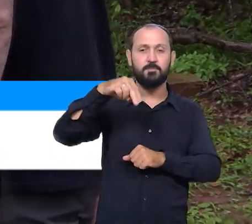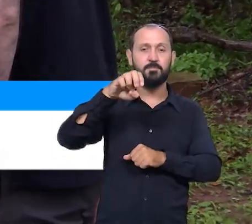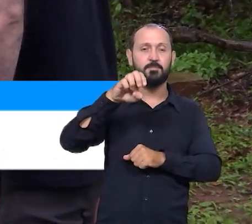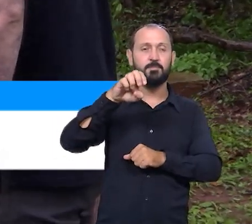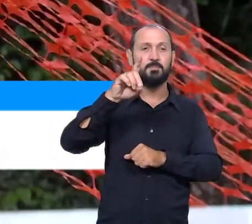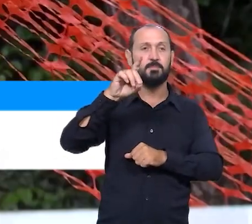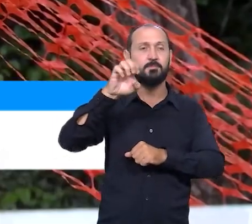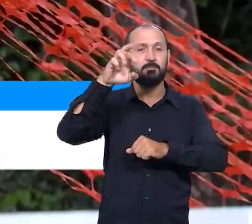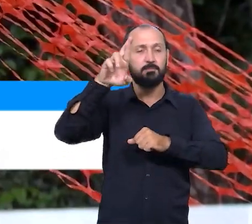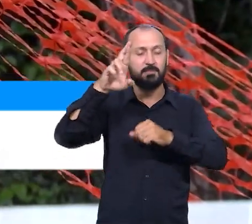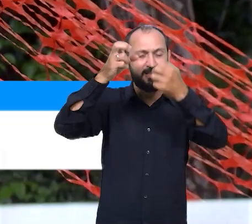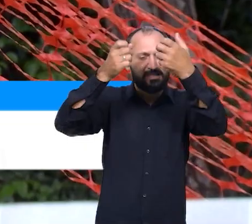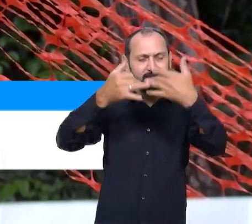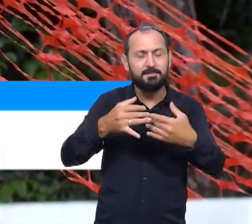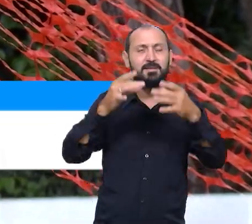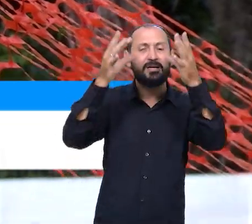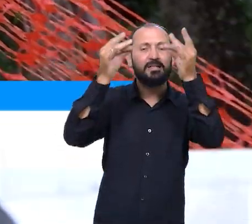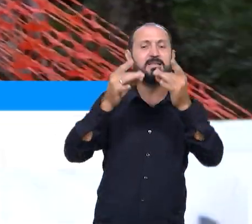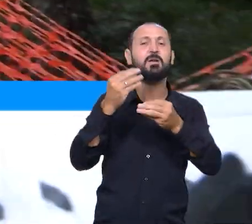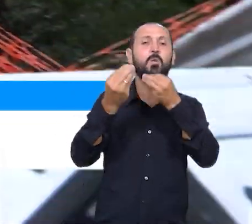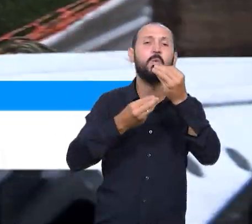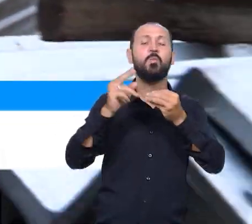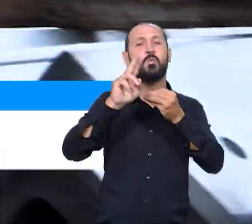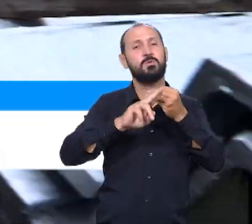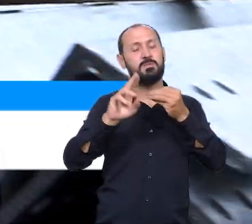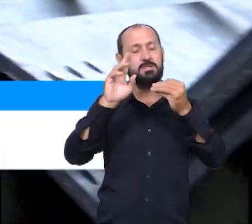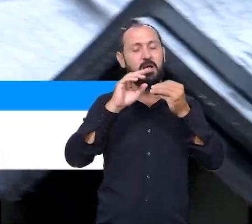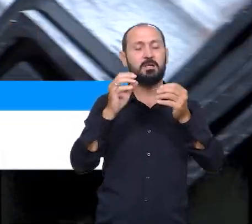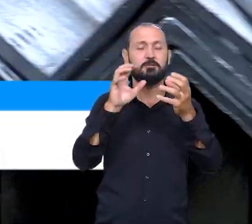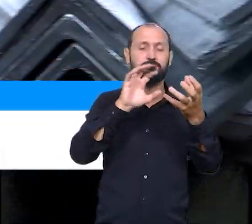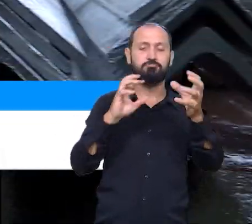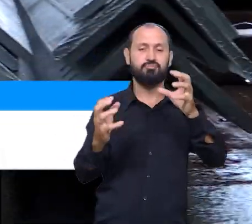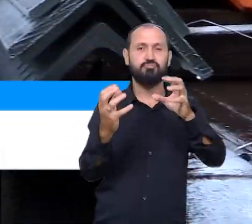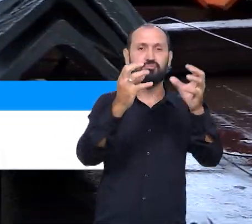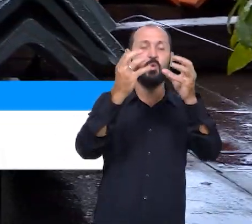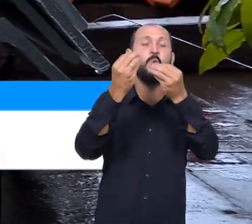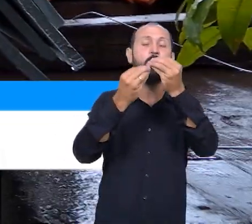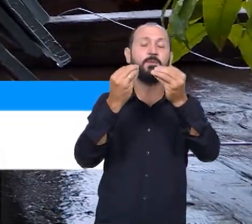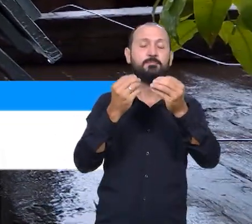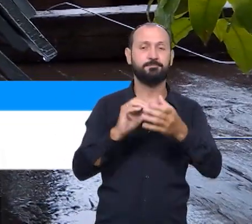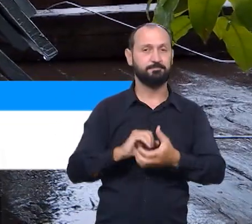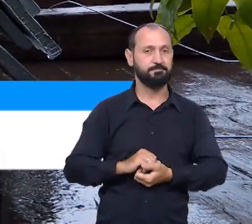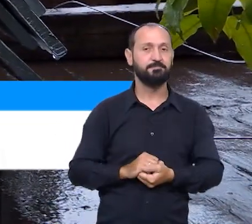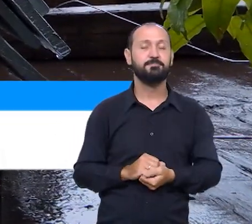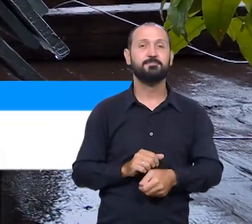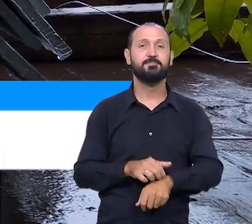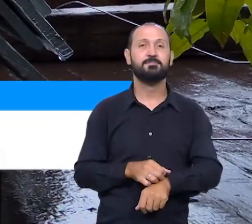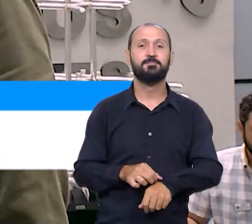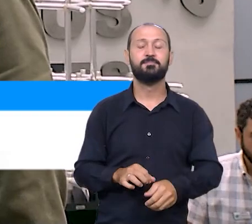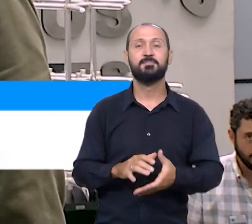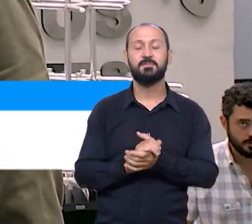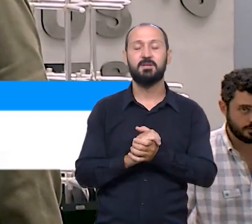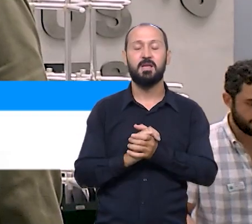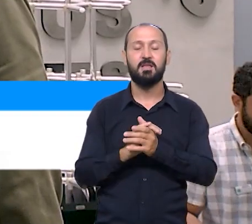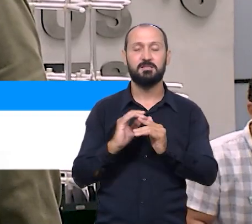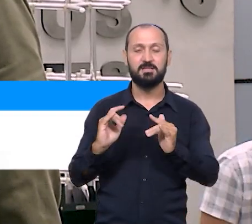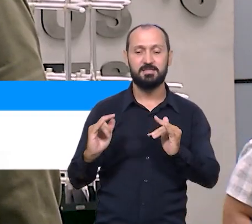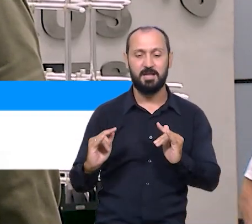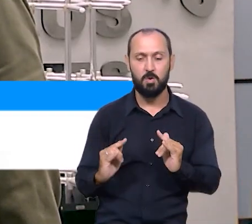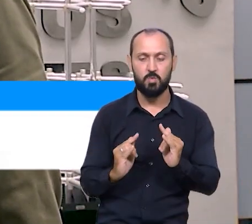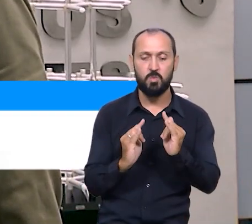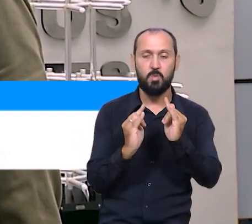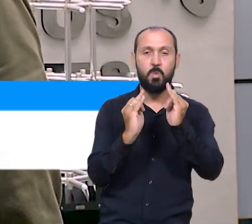Néder Chabib, explica em detalhes a dimensão desses equipamentos e como eles devem ser instalados. Essa